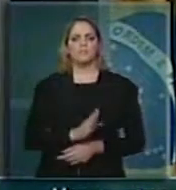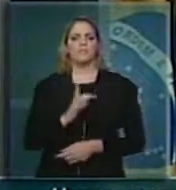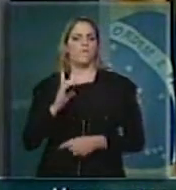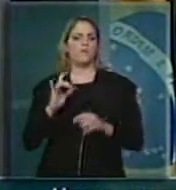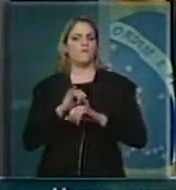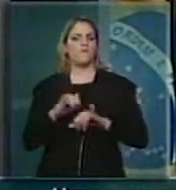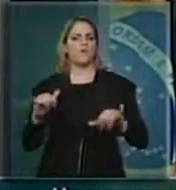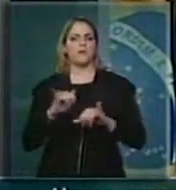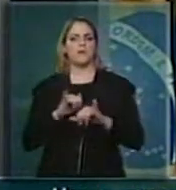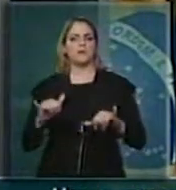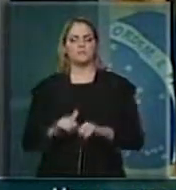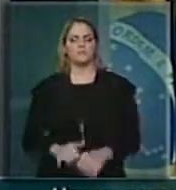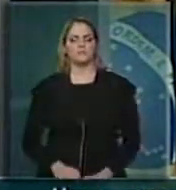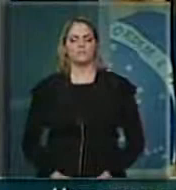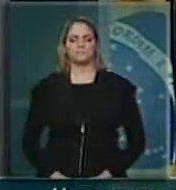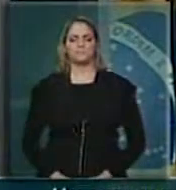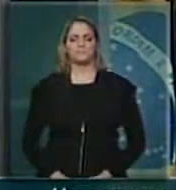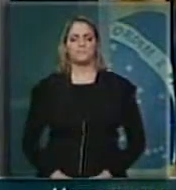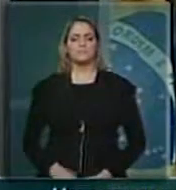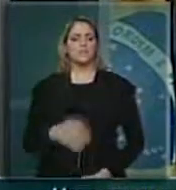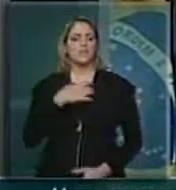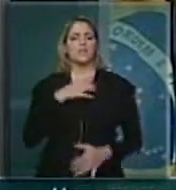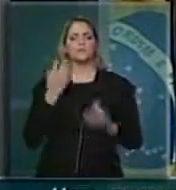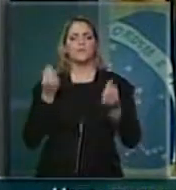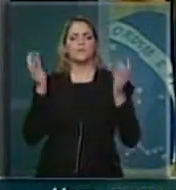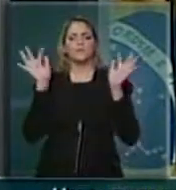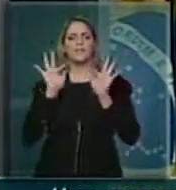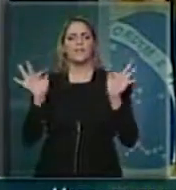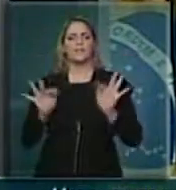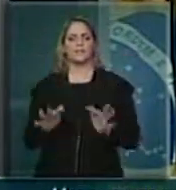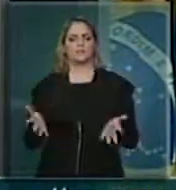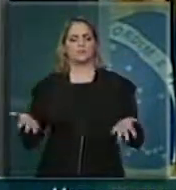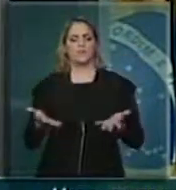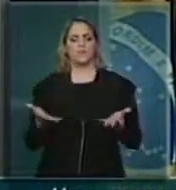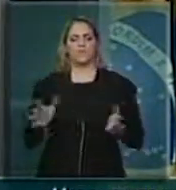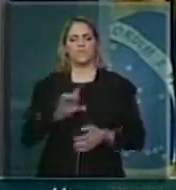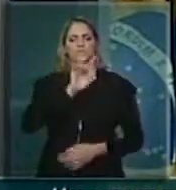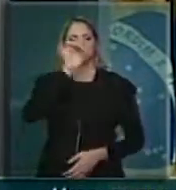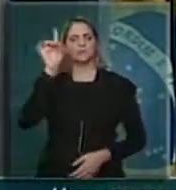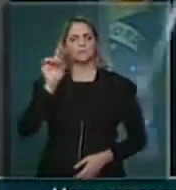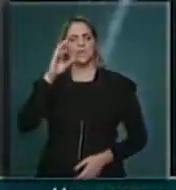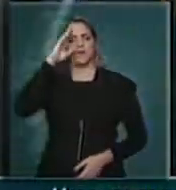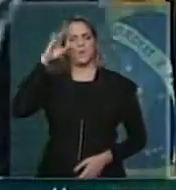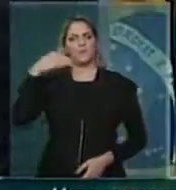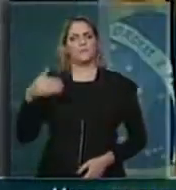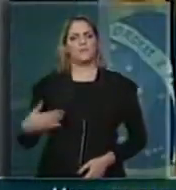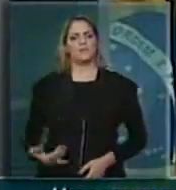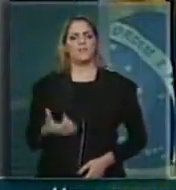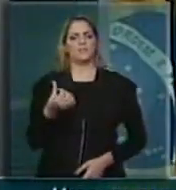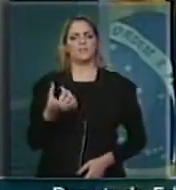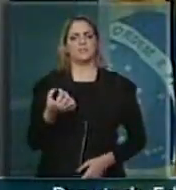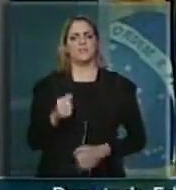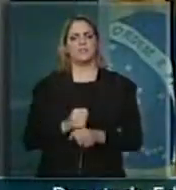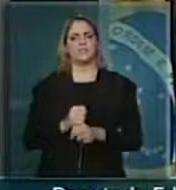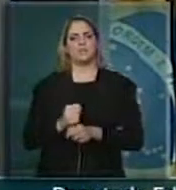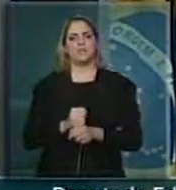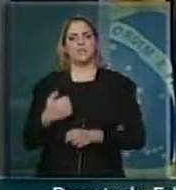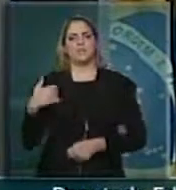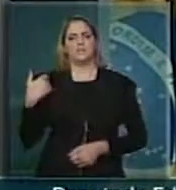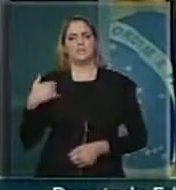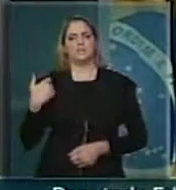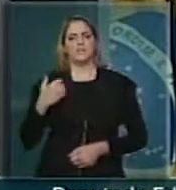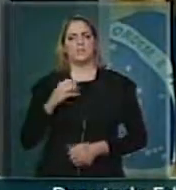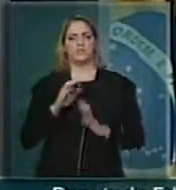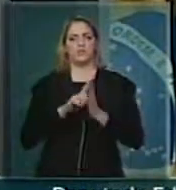Quero dizer que eu fico muito feliz de estar aqui nessa homenagem que marca os 60 anos do jornal O Dia.